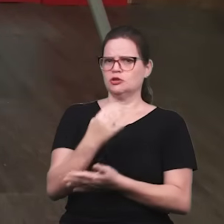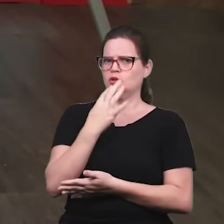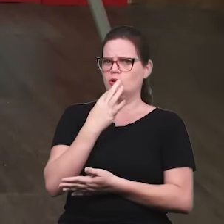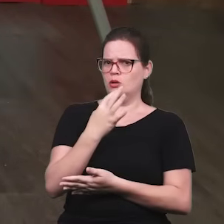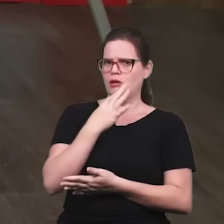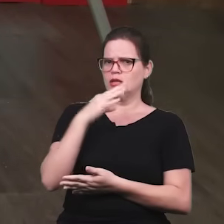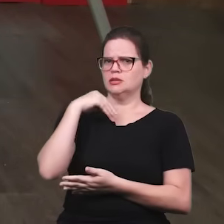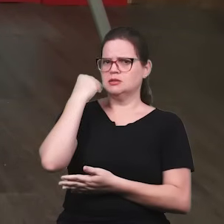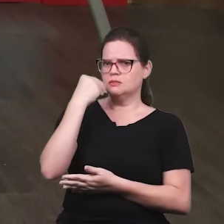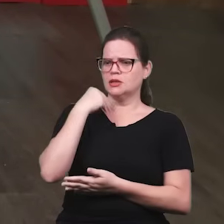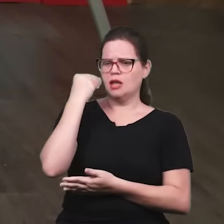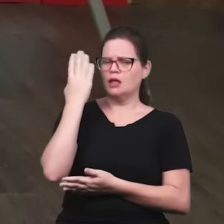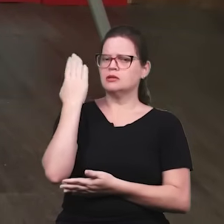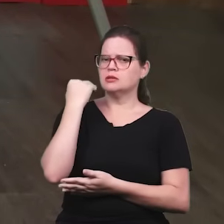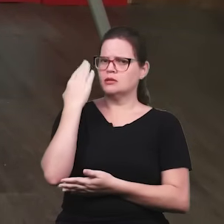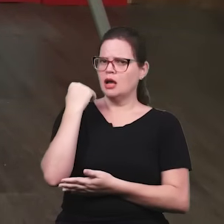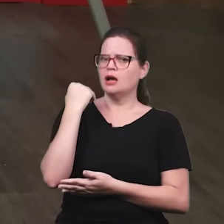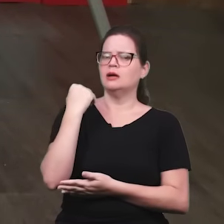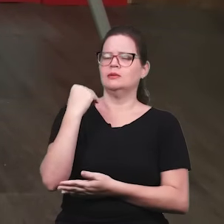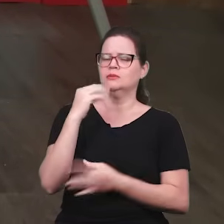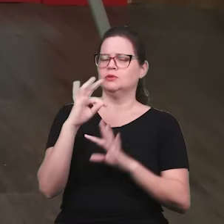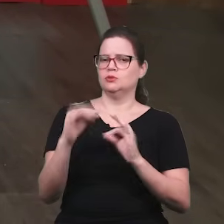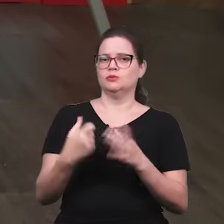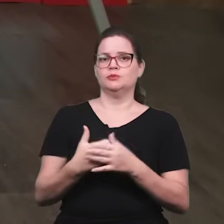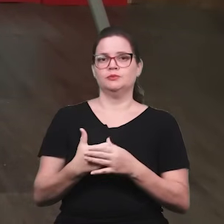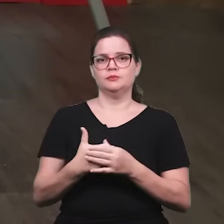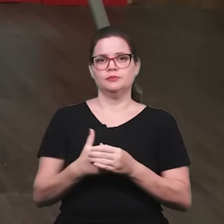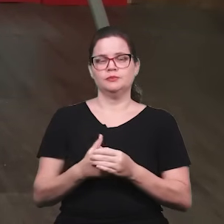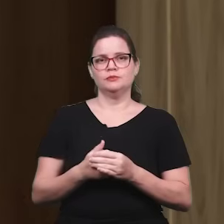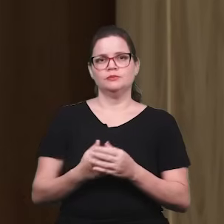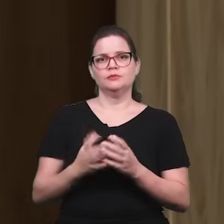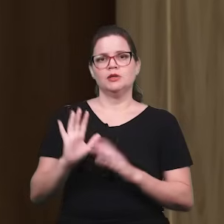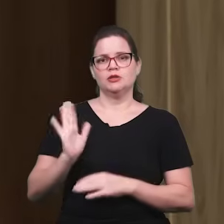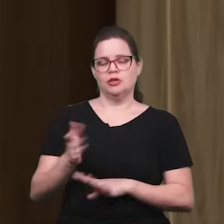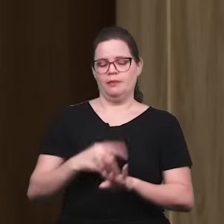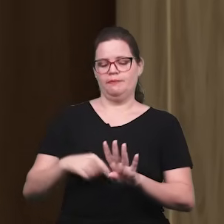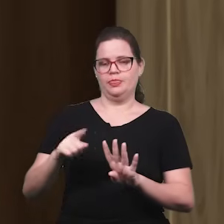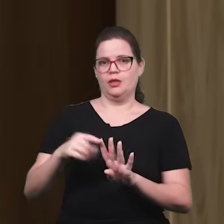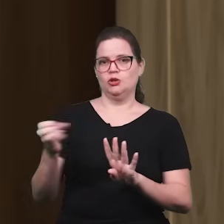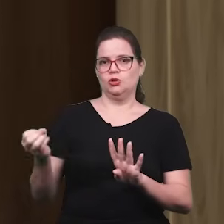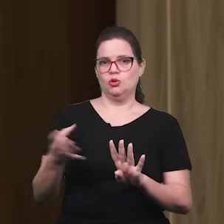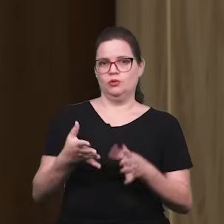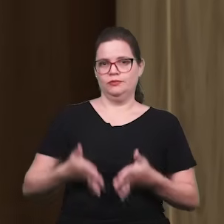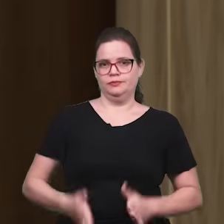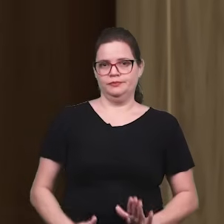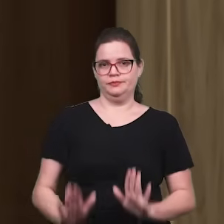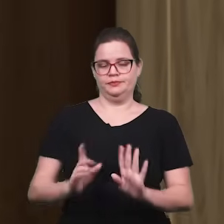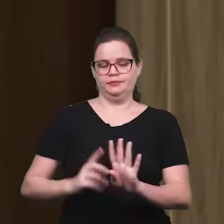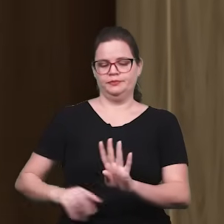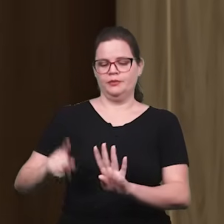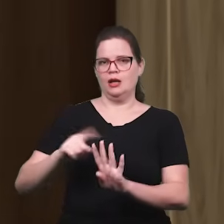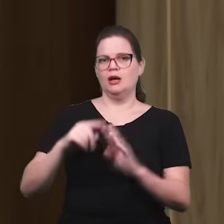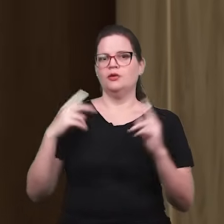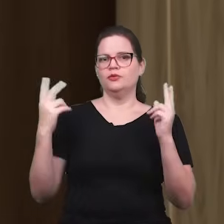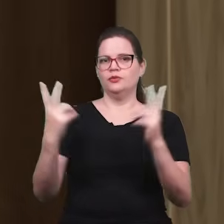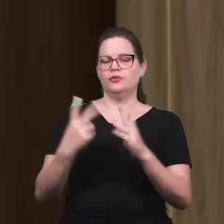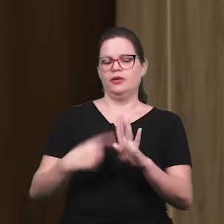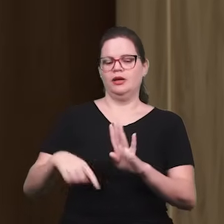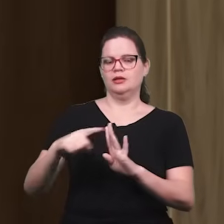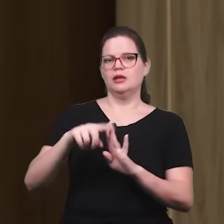essa história da serpente. Então, o pastor Eduardo já falou do novo nascimento, do vento,